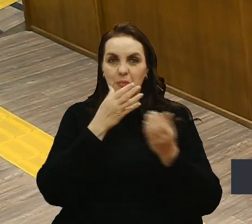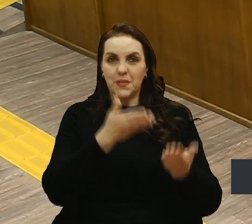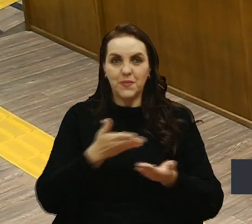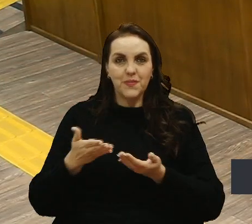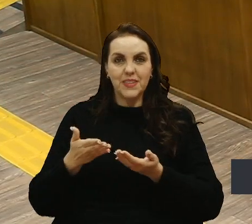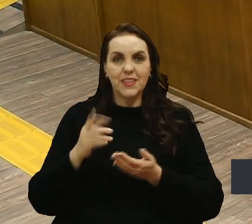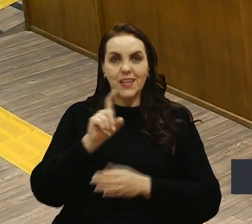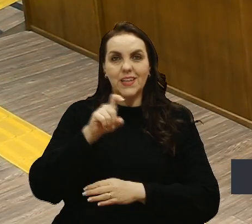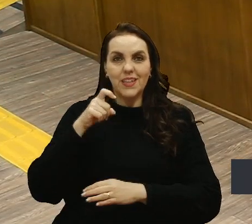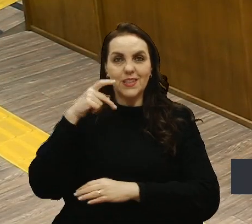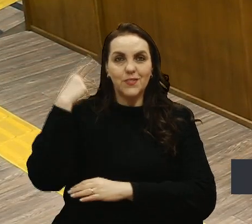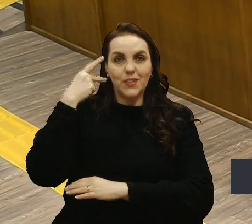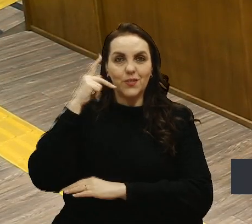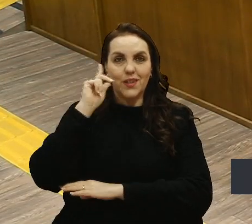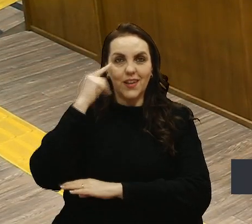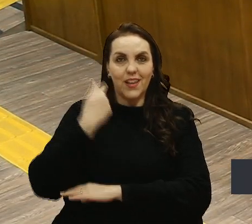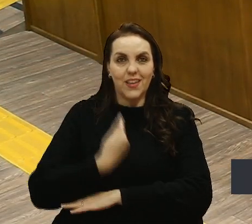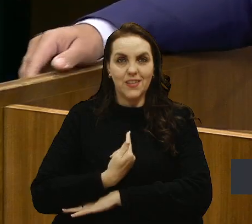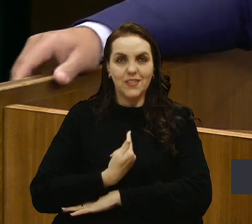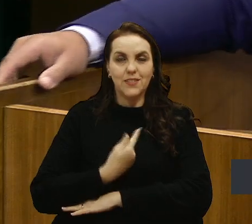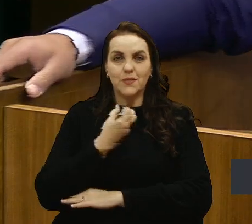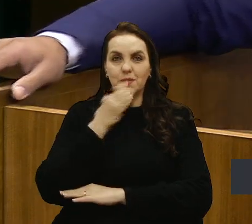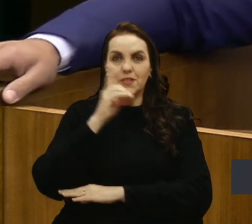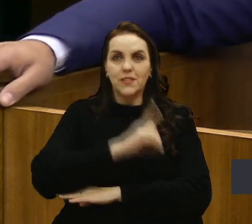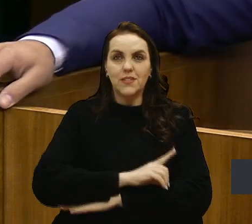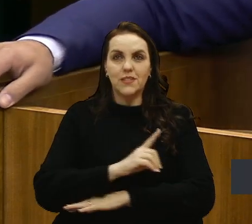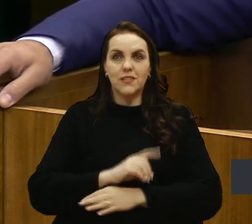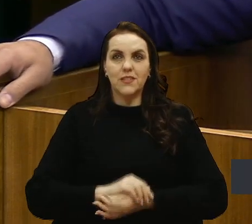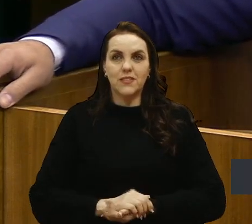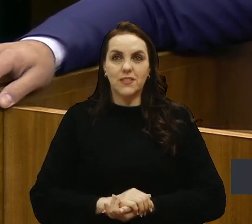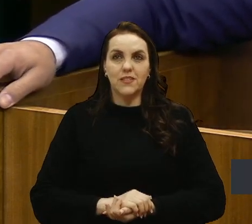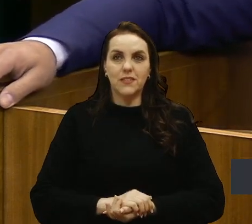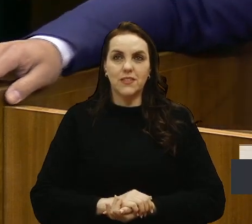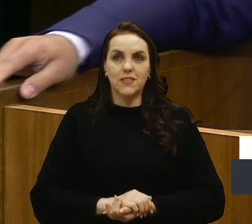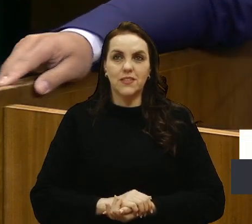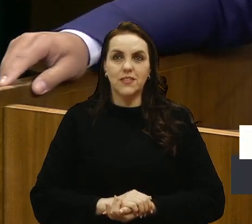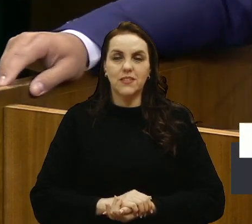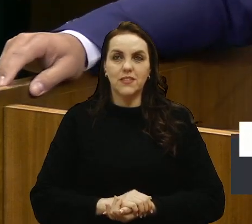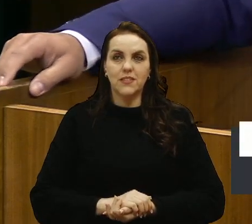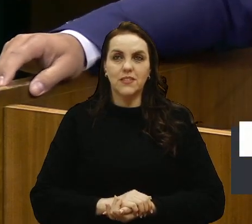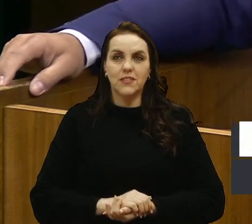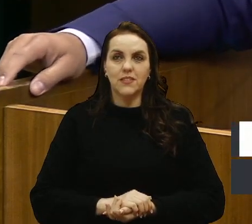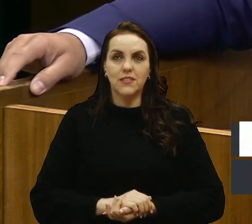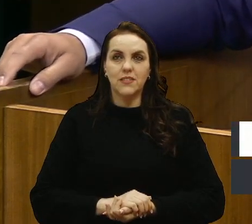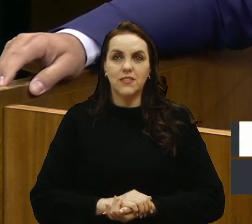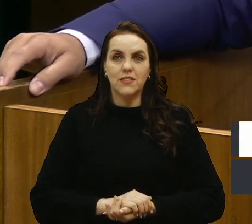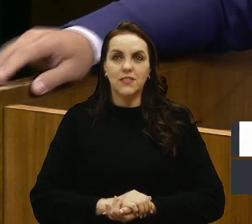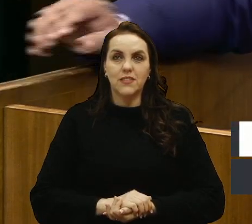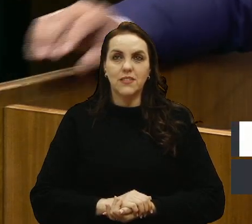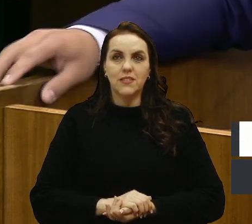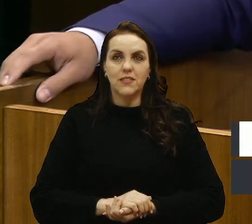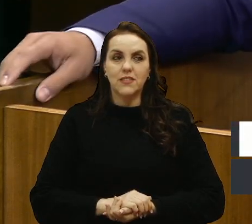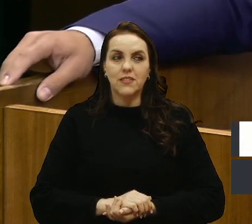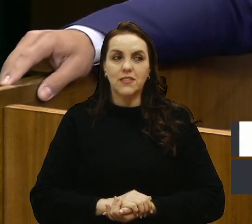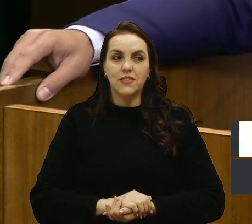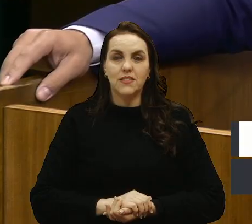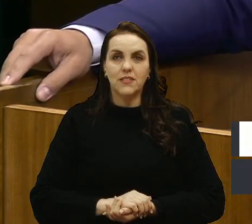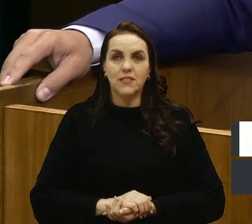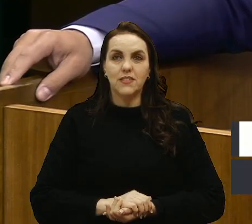bem-vinda, ex-vereadora Gladys Frisso. Bom dia. Olha aí, ó, viu? Quinta saudação. Muito